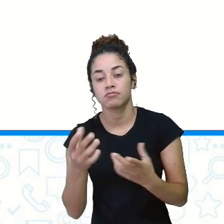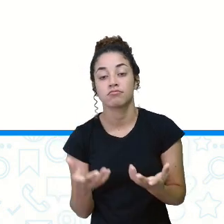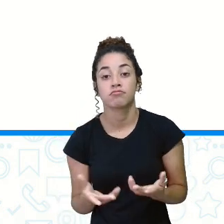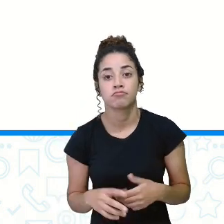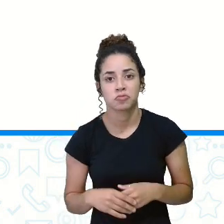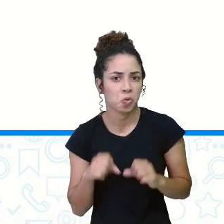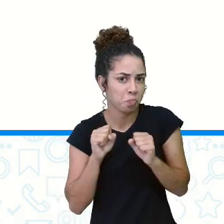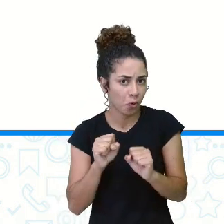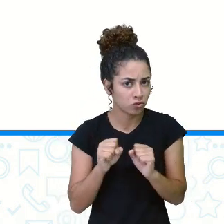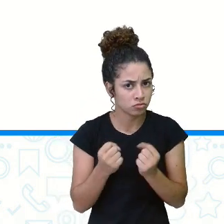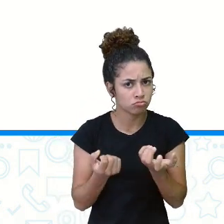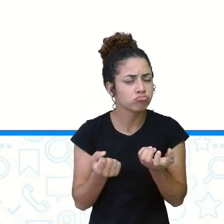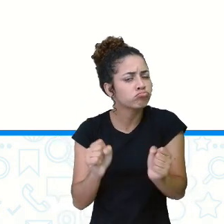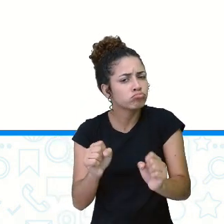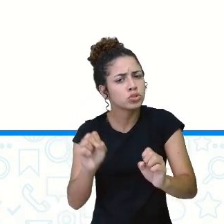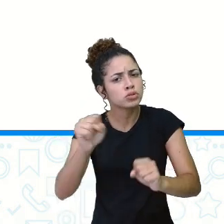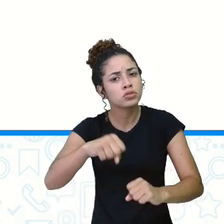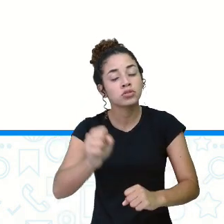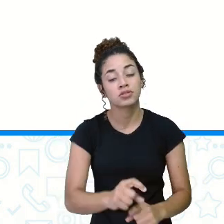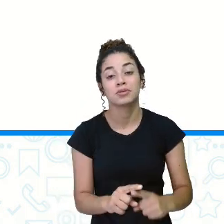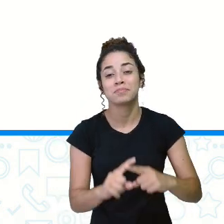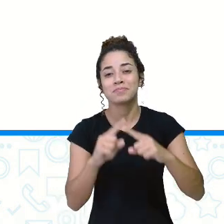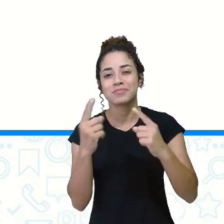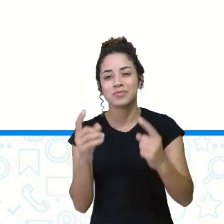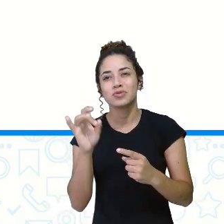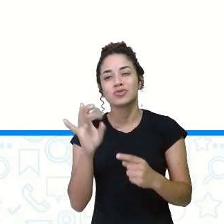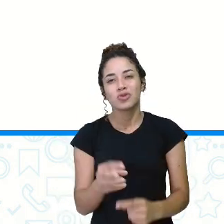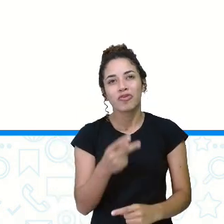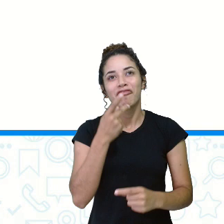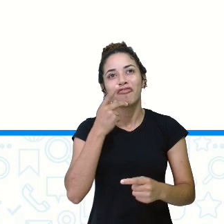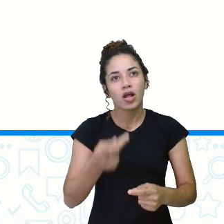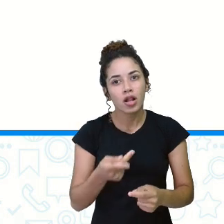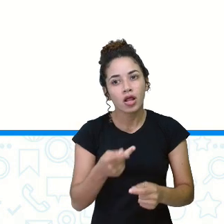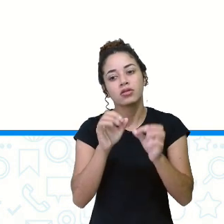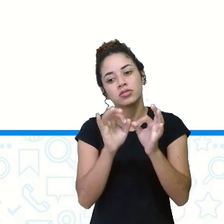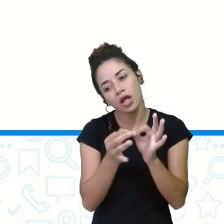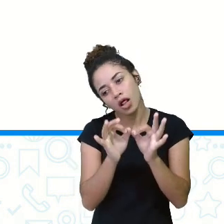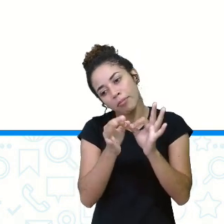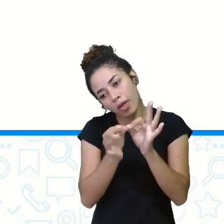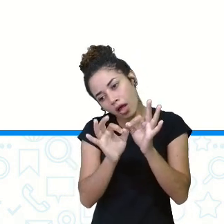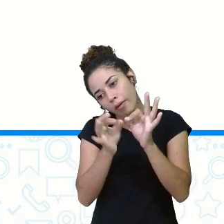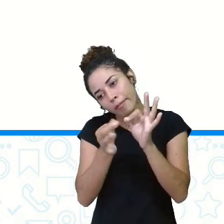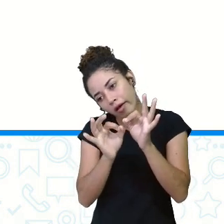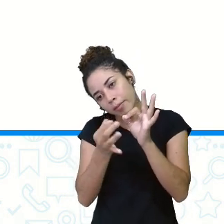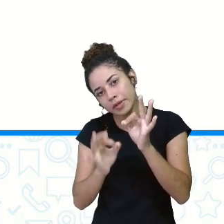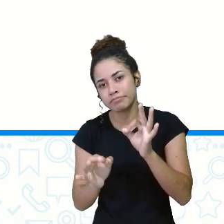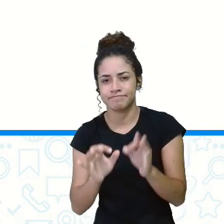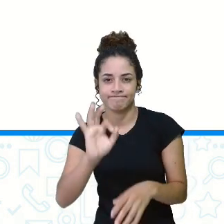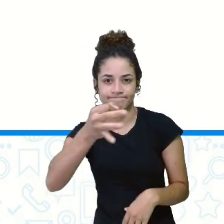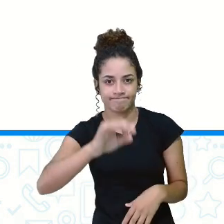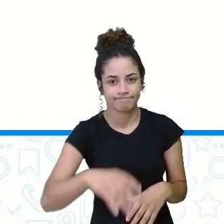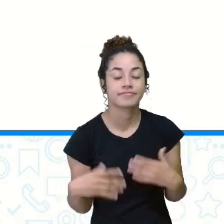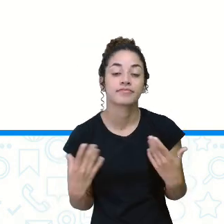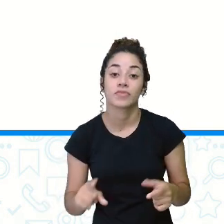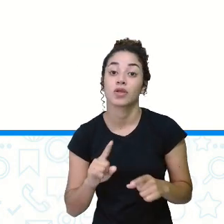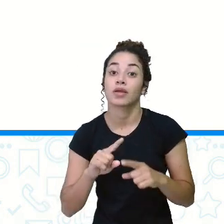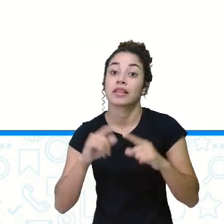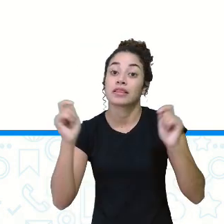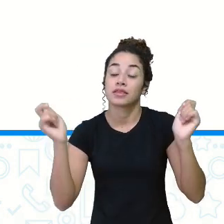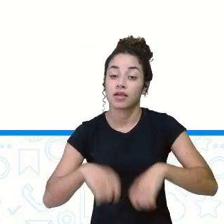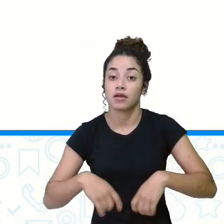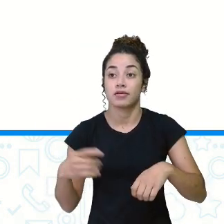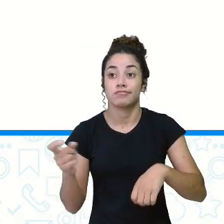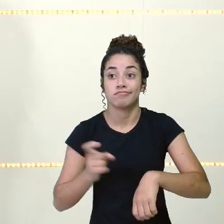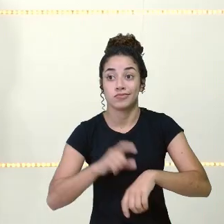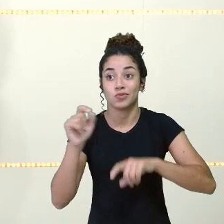30. Pode fazer? Pode, mas só em falar eu já fiquei cansada. Então, a gente vai